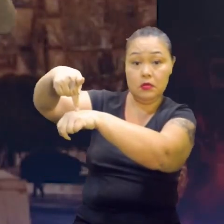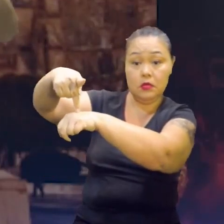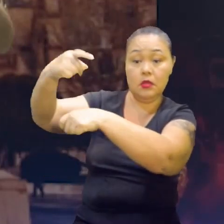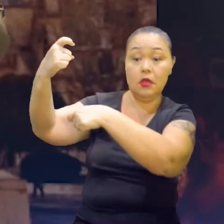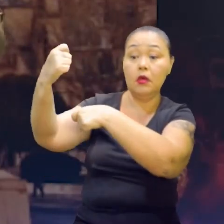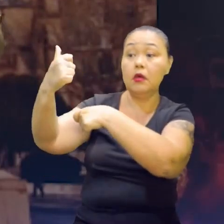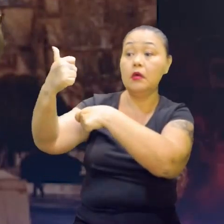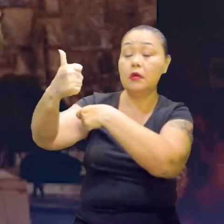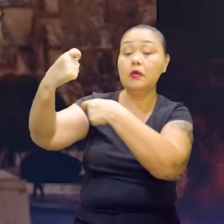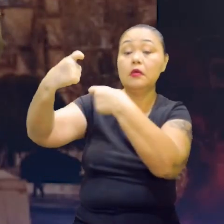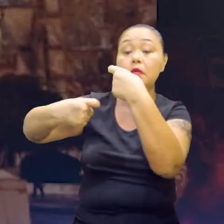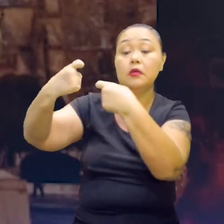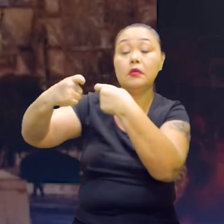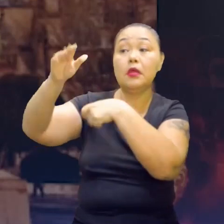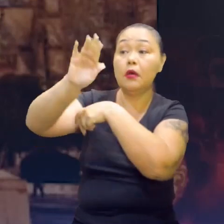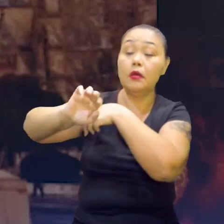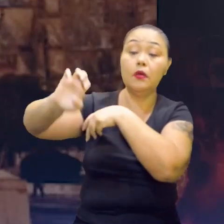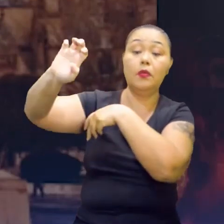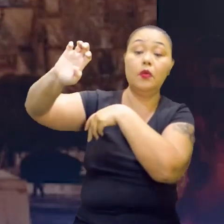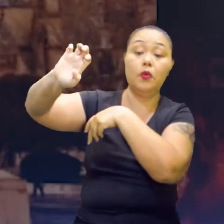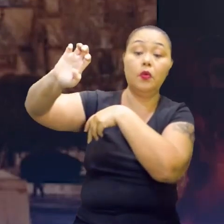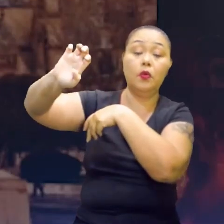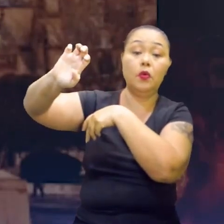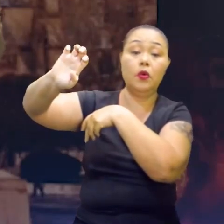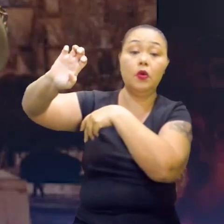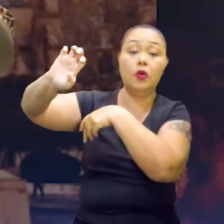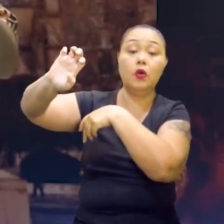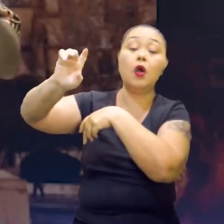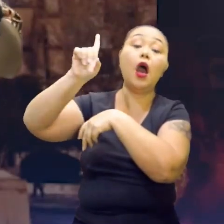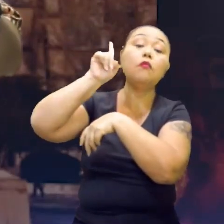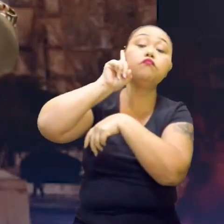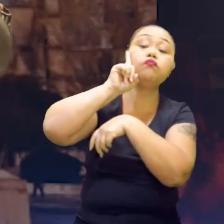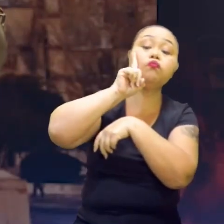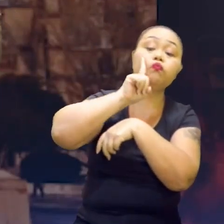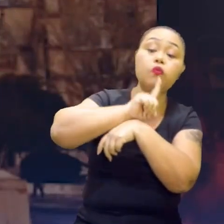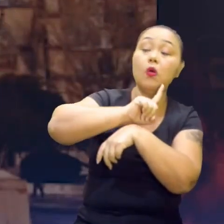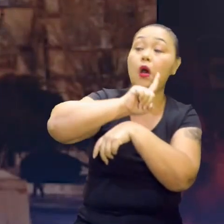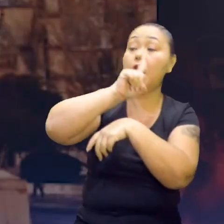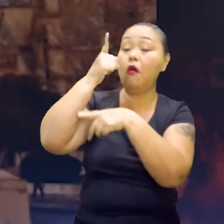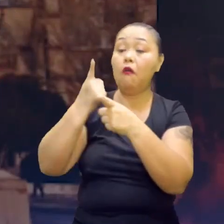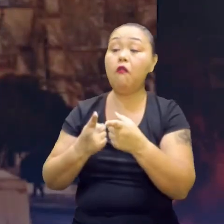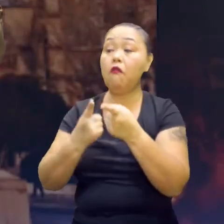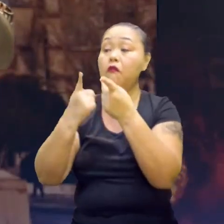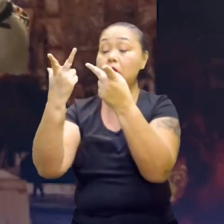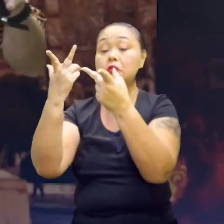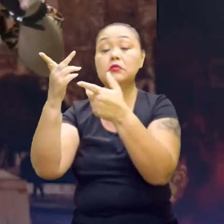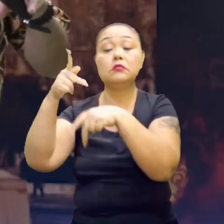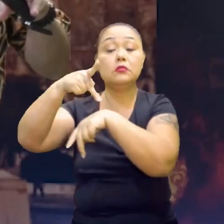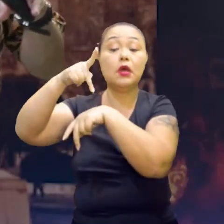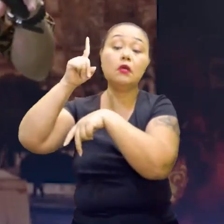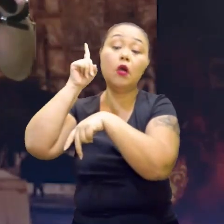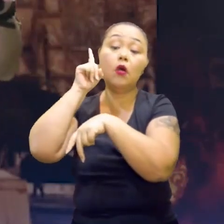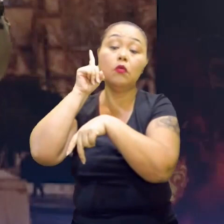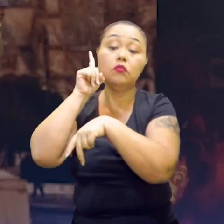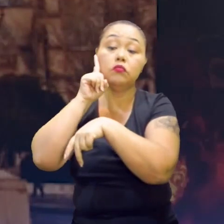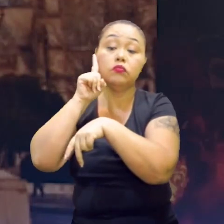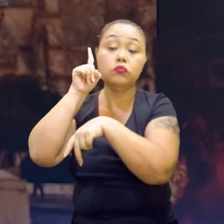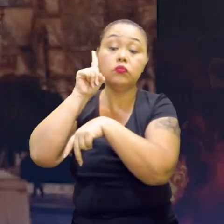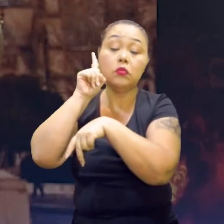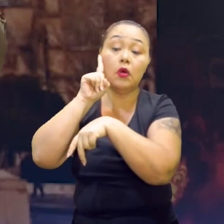países europeus. Os americanos vendiam produto para os países europeus. Quando acaba a Primeira